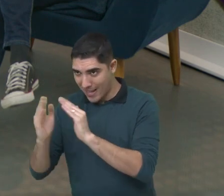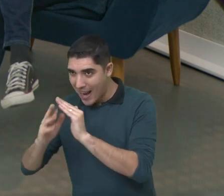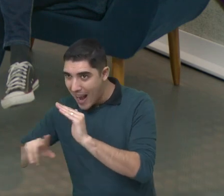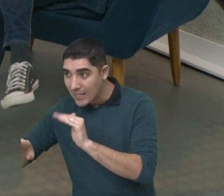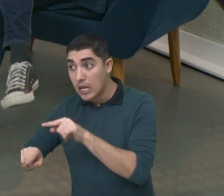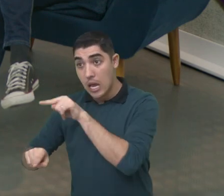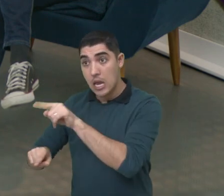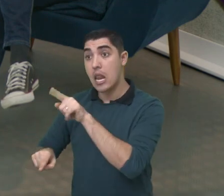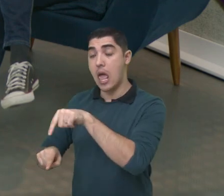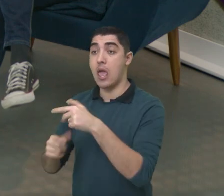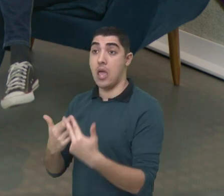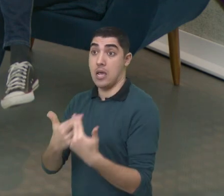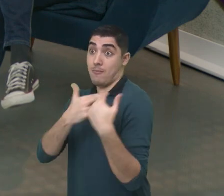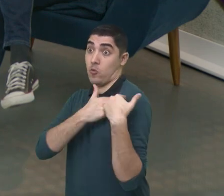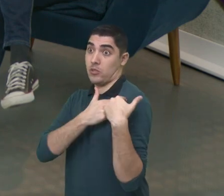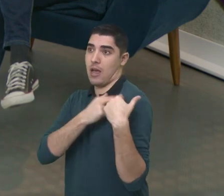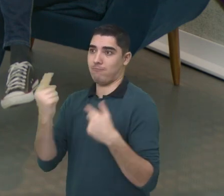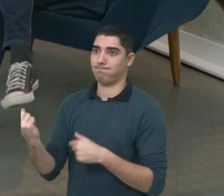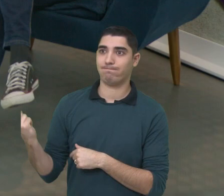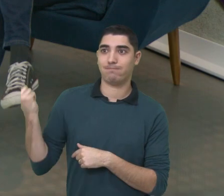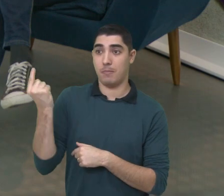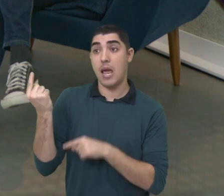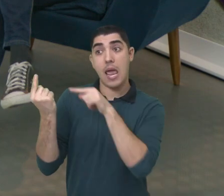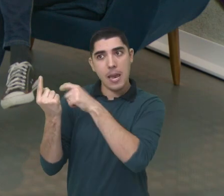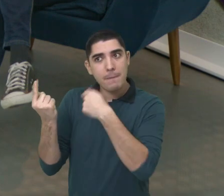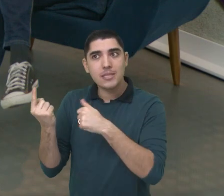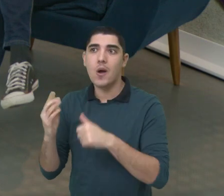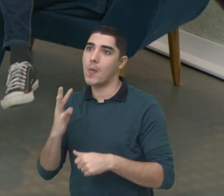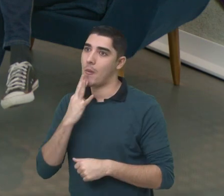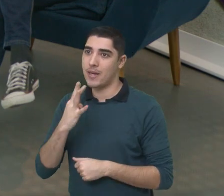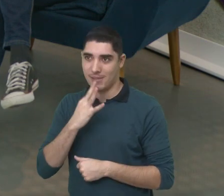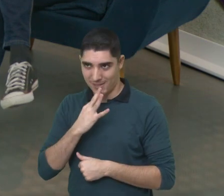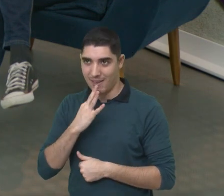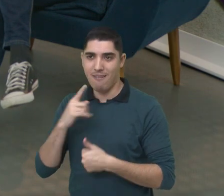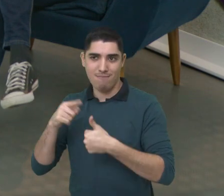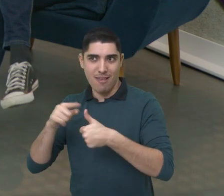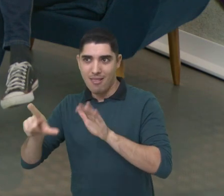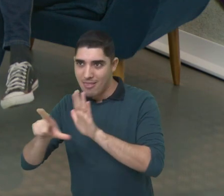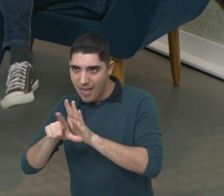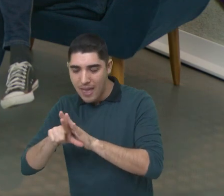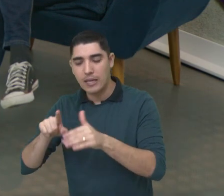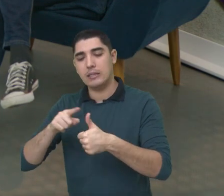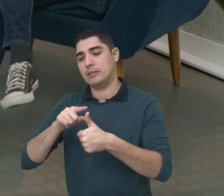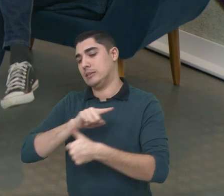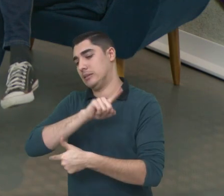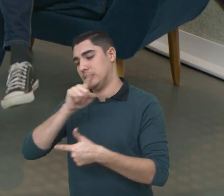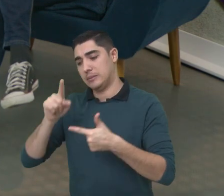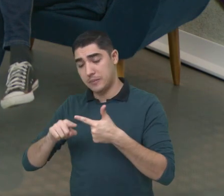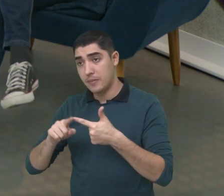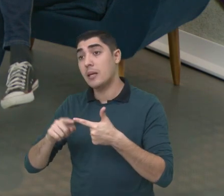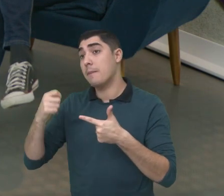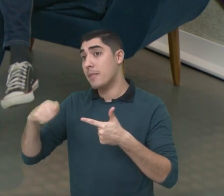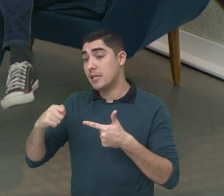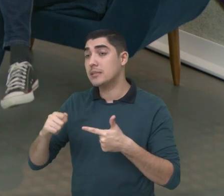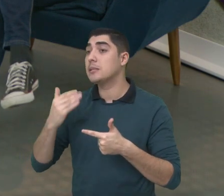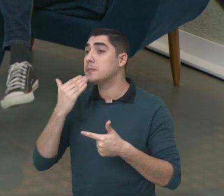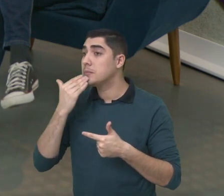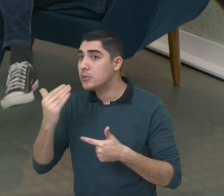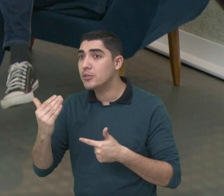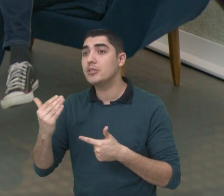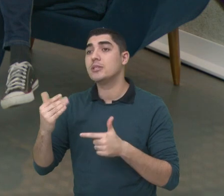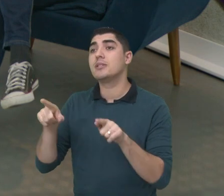pessoa de frente, ele tem que ter conhecimento disso daí. Ele tem que requerer todas